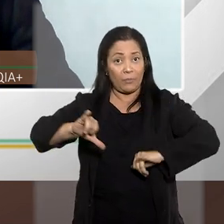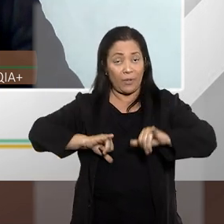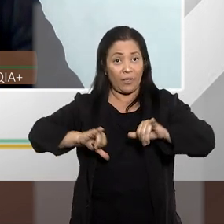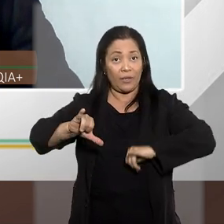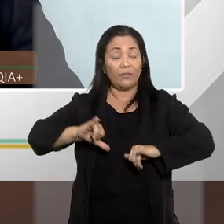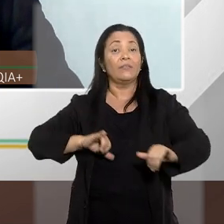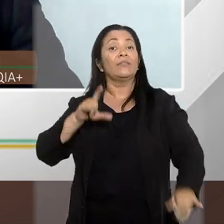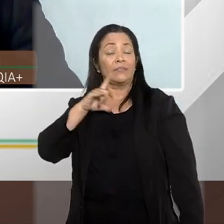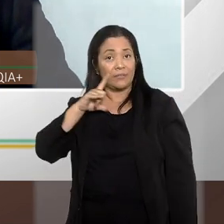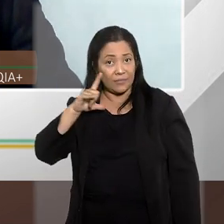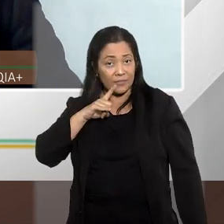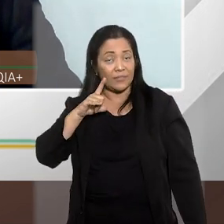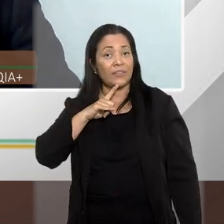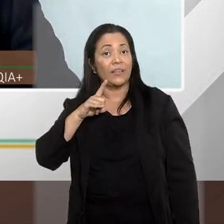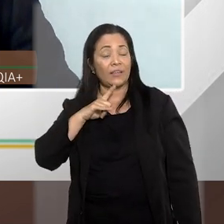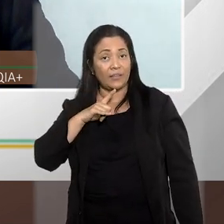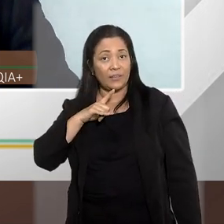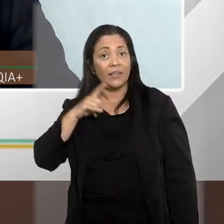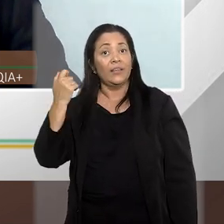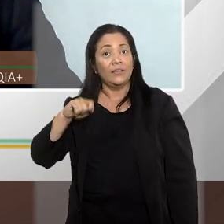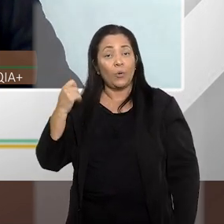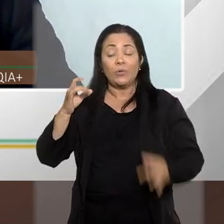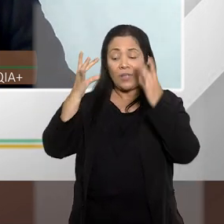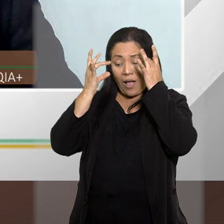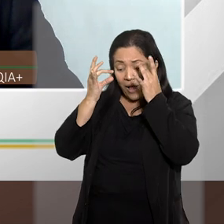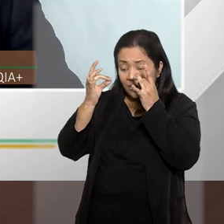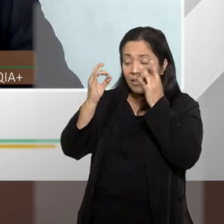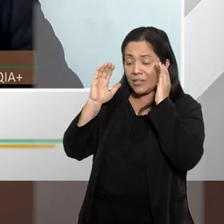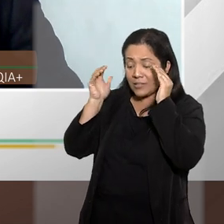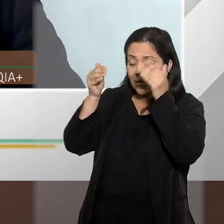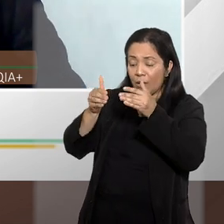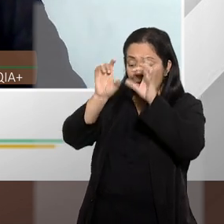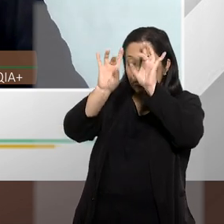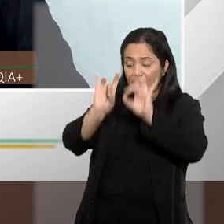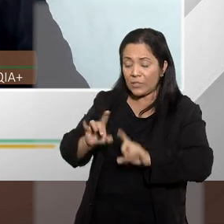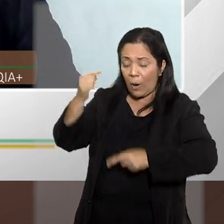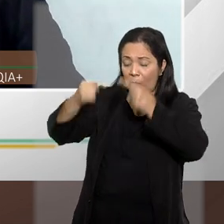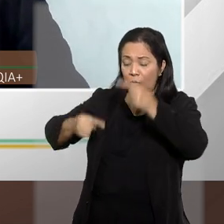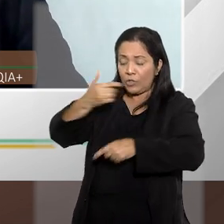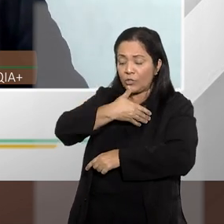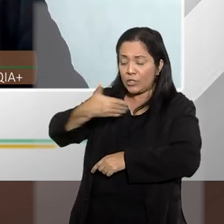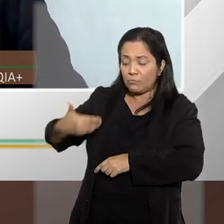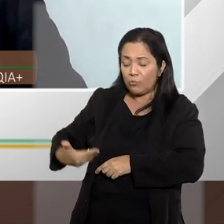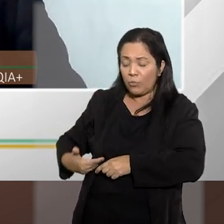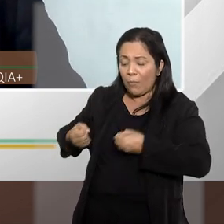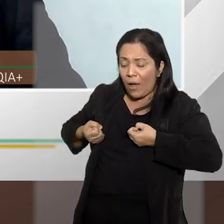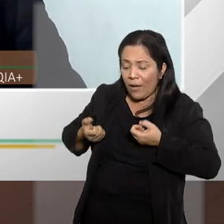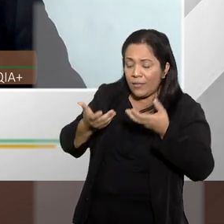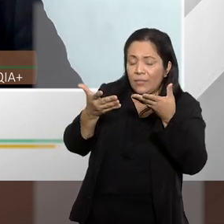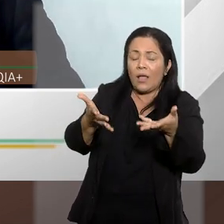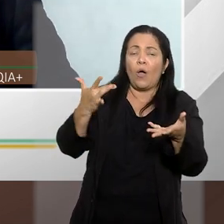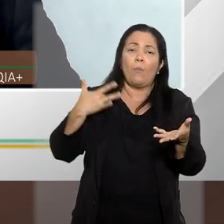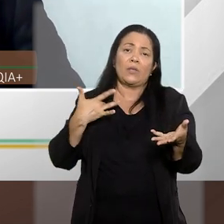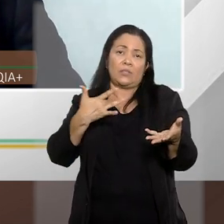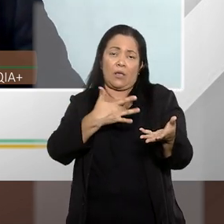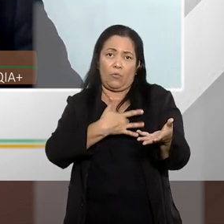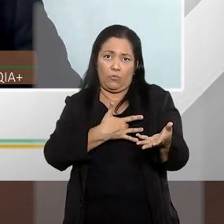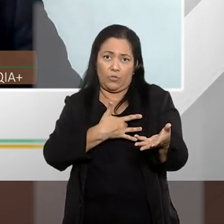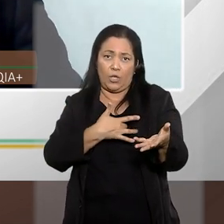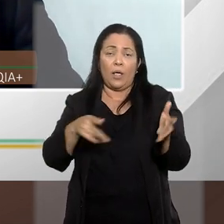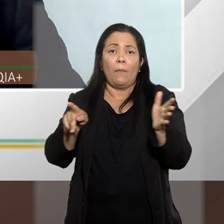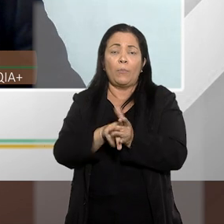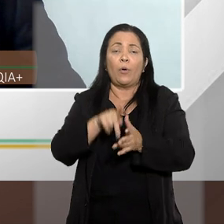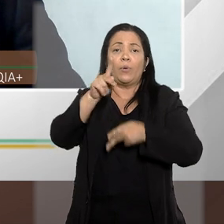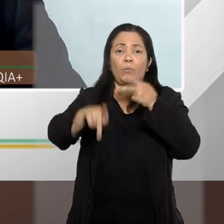com que a gente precise ter uma atenção especial em políticas públicas para uma saúde integral das pessoas LGBTQIA+. A gente